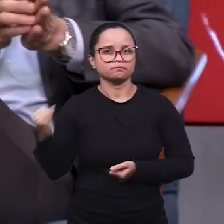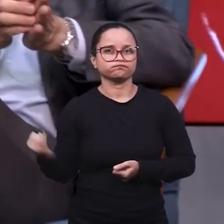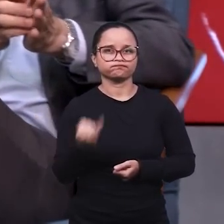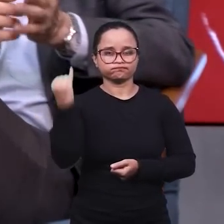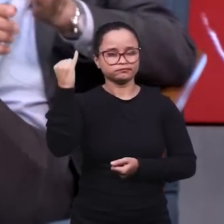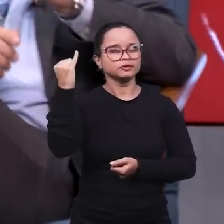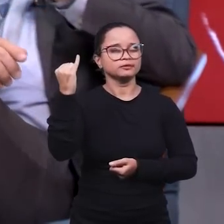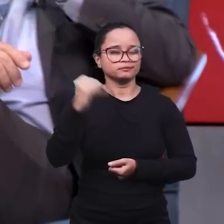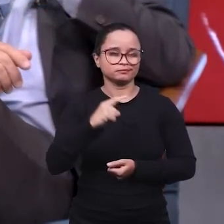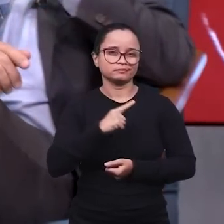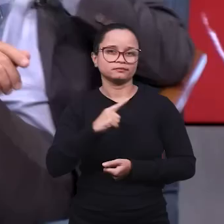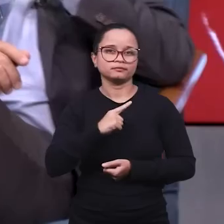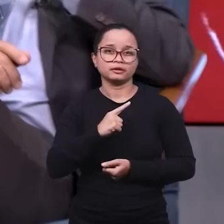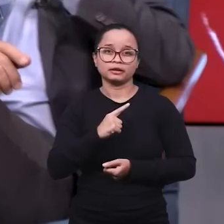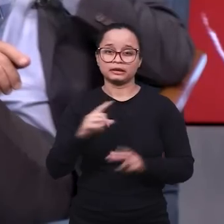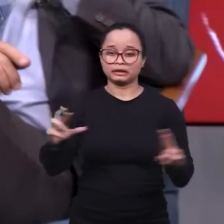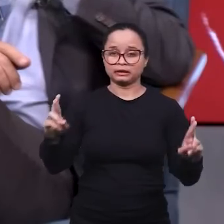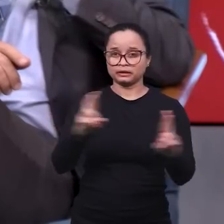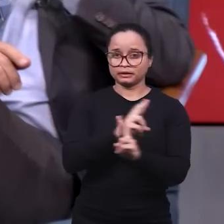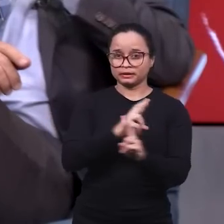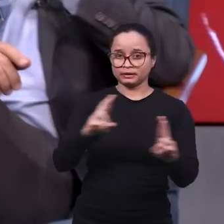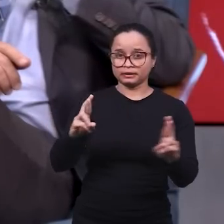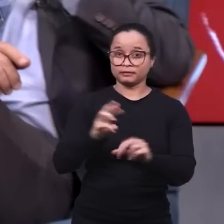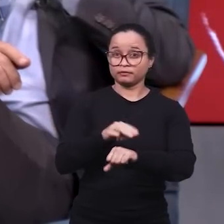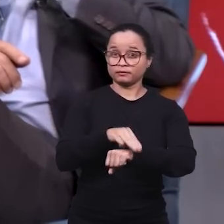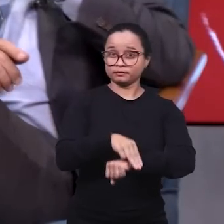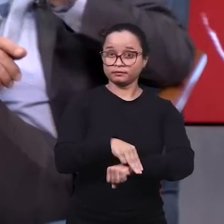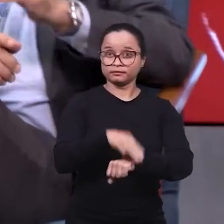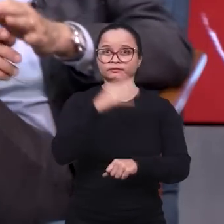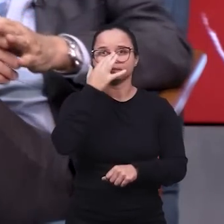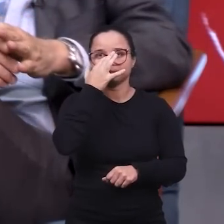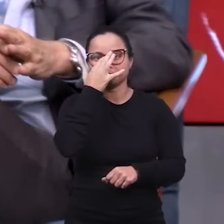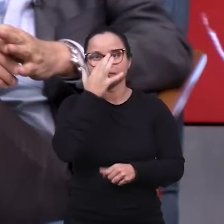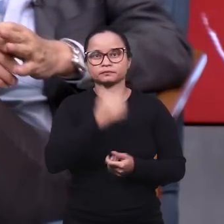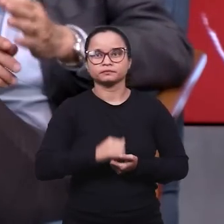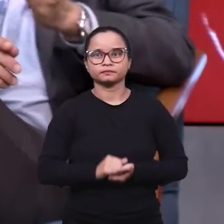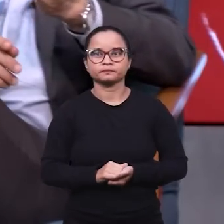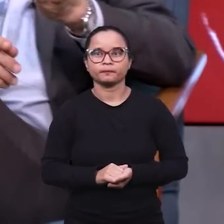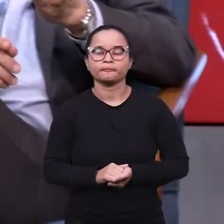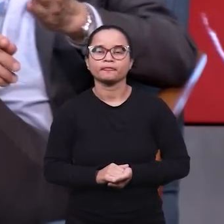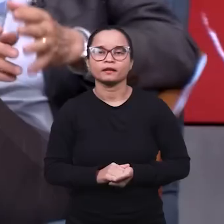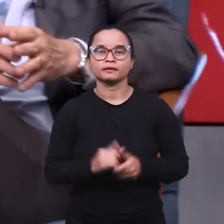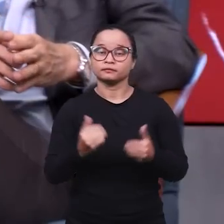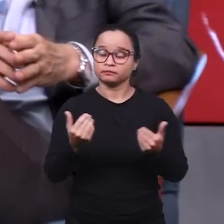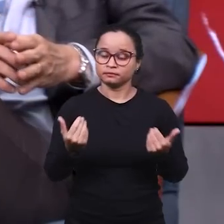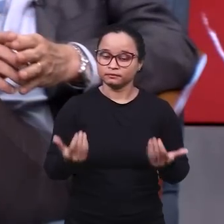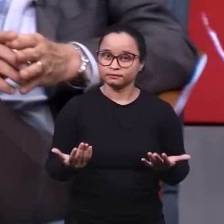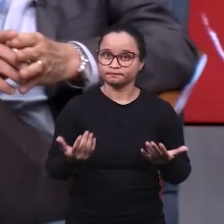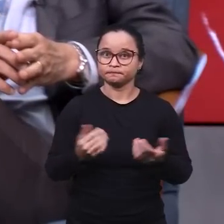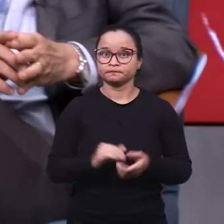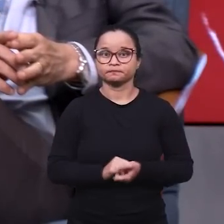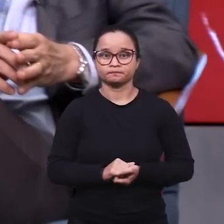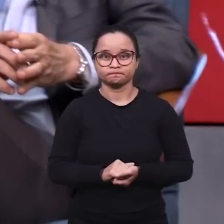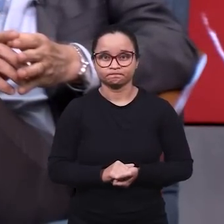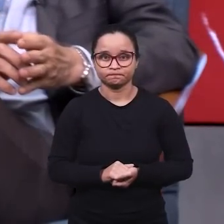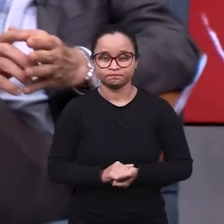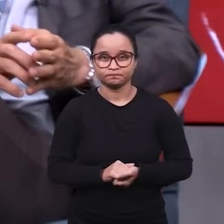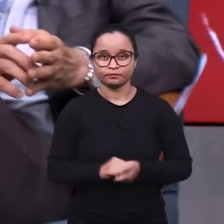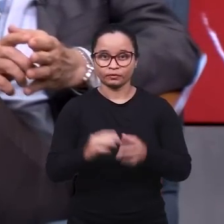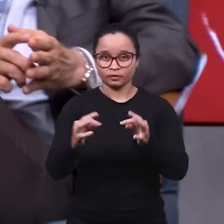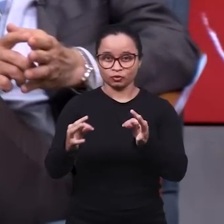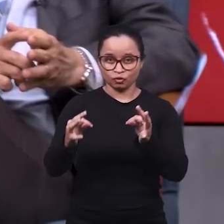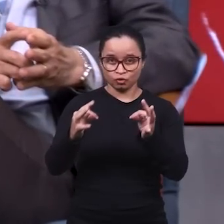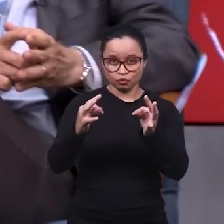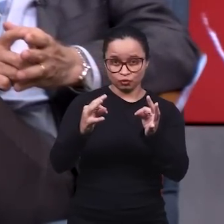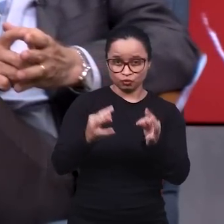importante com relação a ministério. E é por isso que